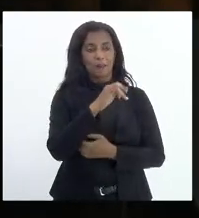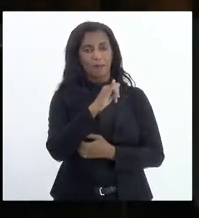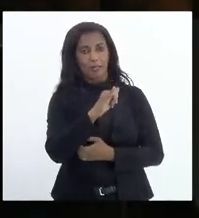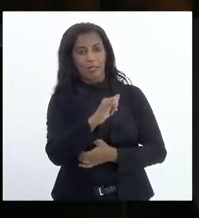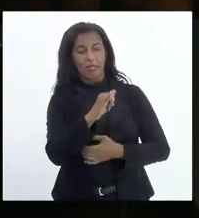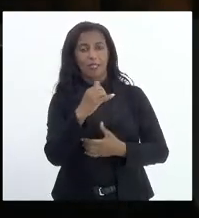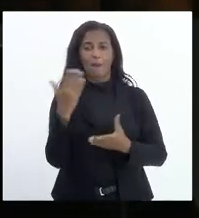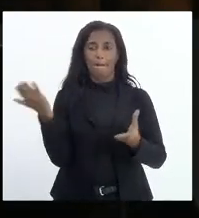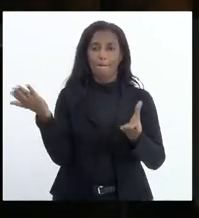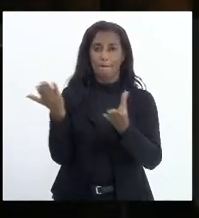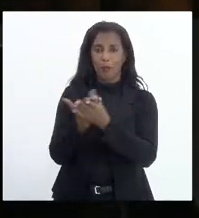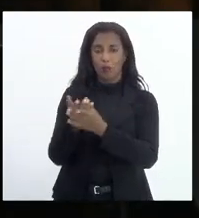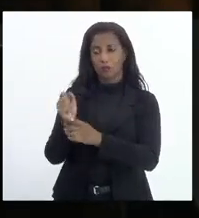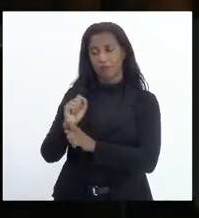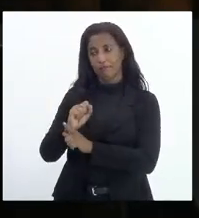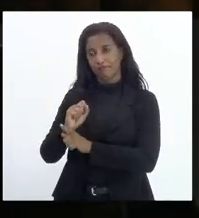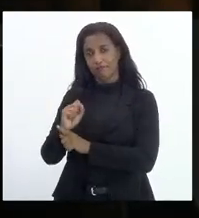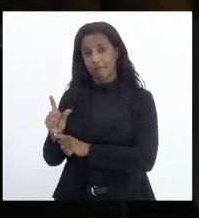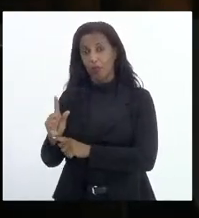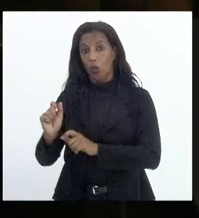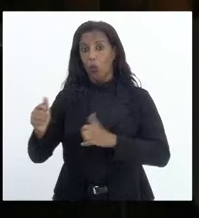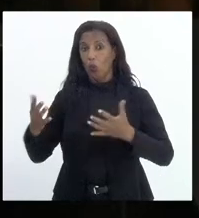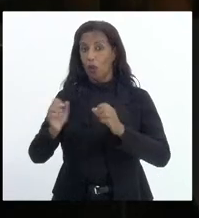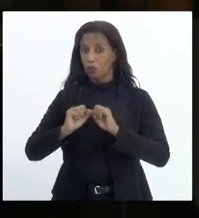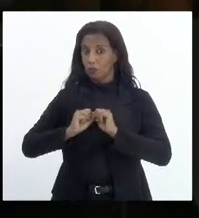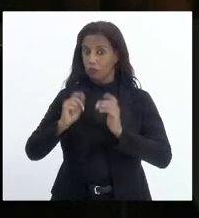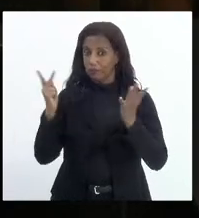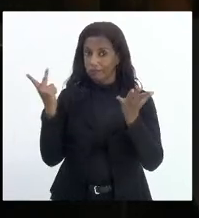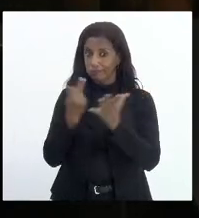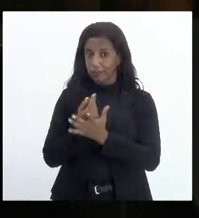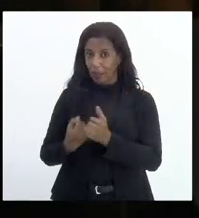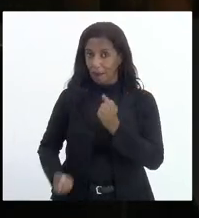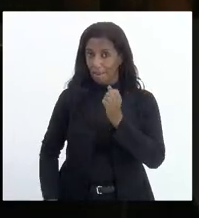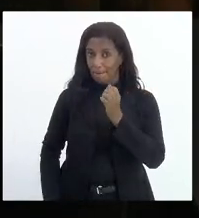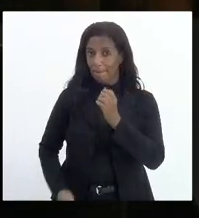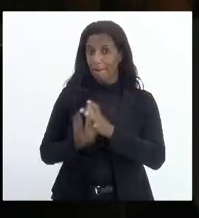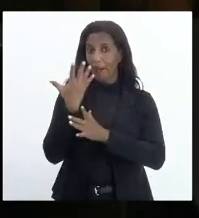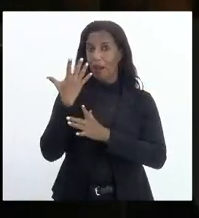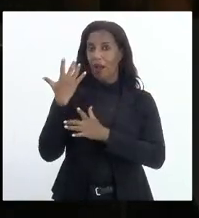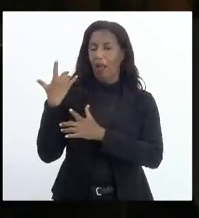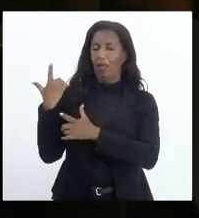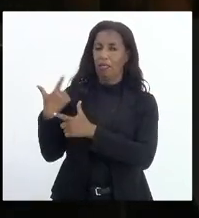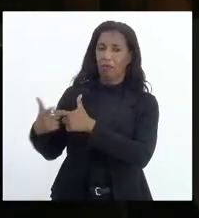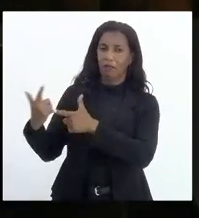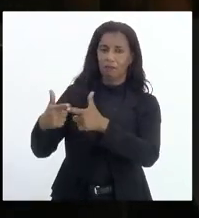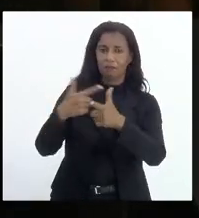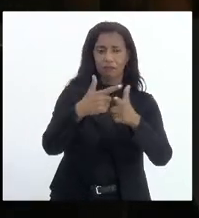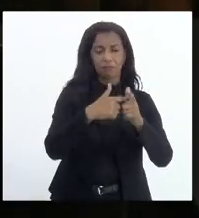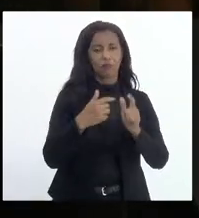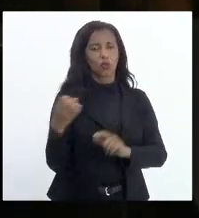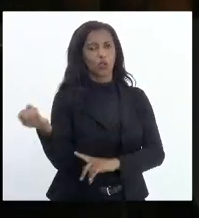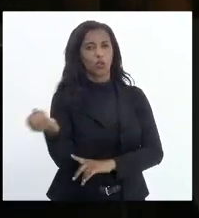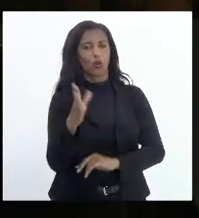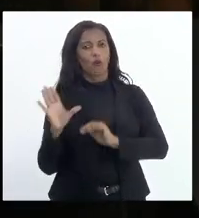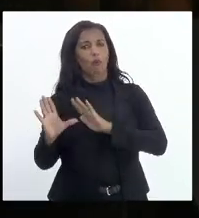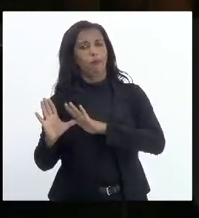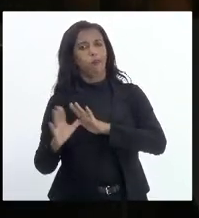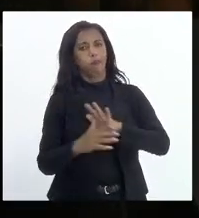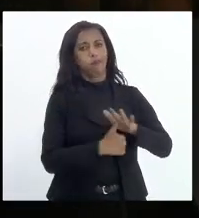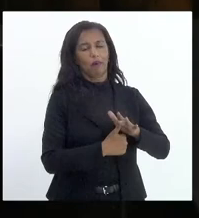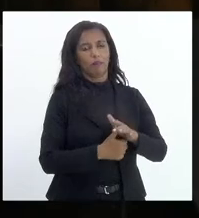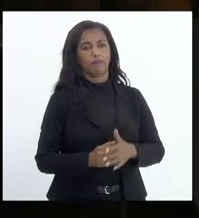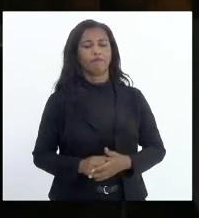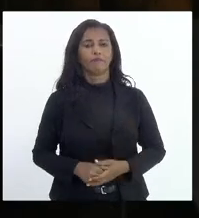processo de impeachment quando explodirem os possíveis casos de novas corrupções